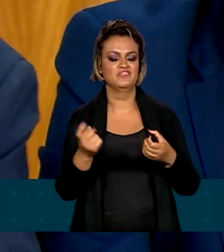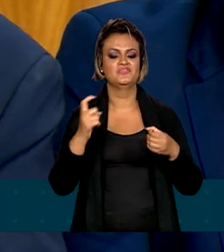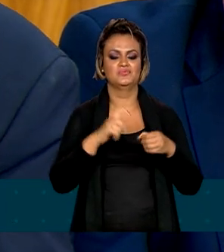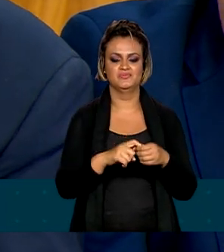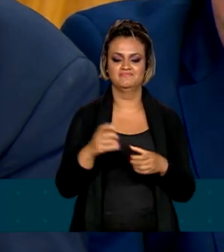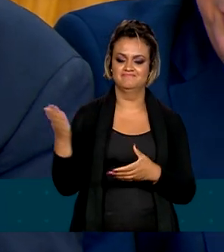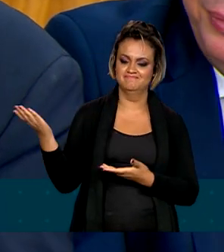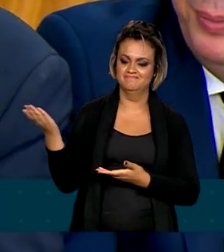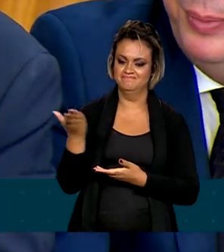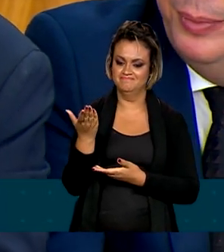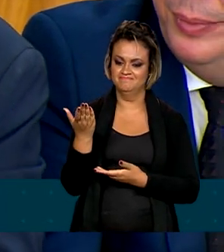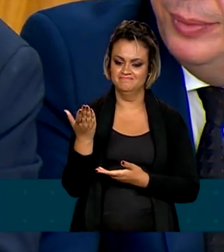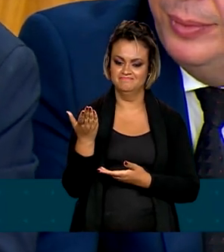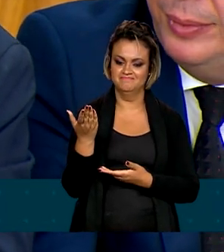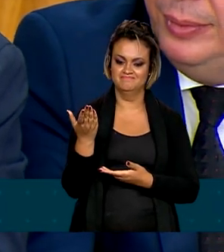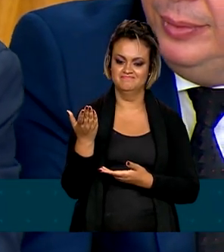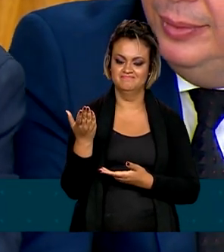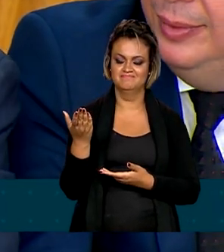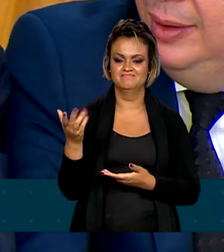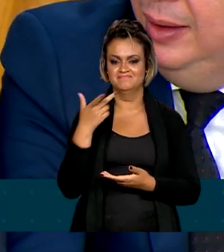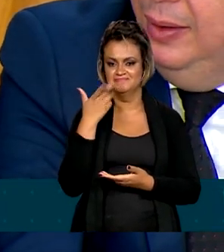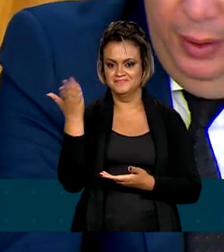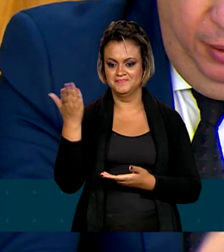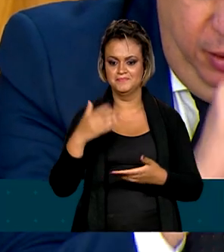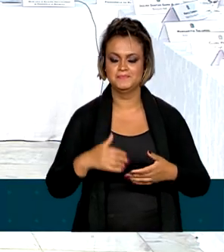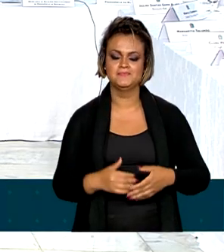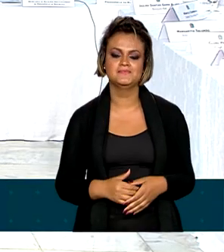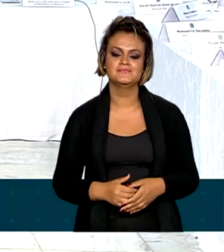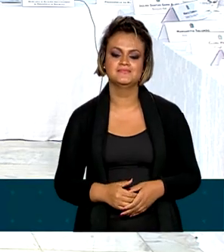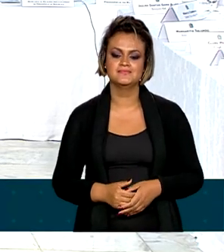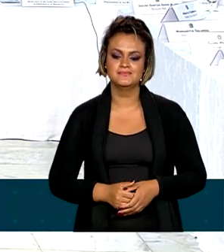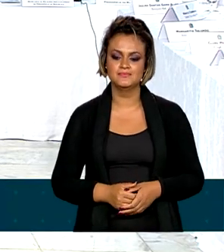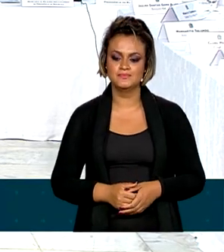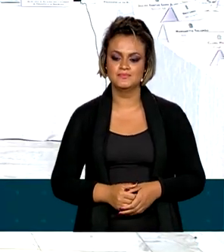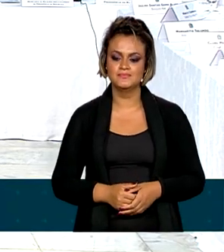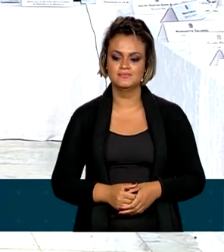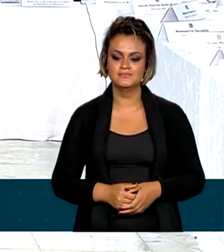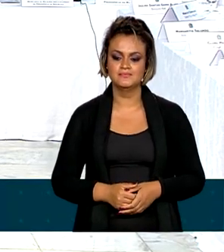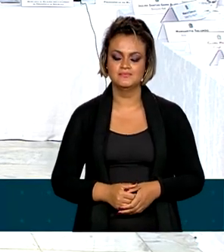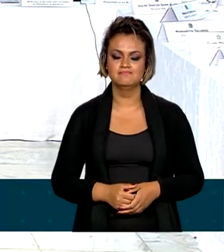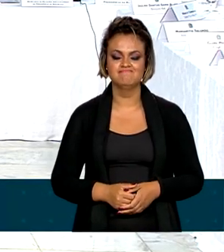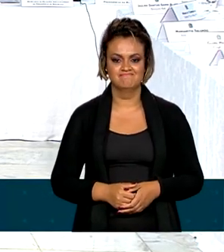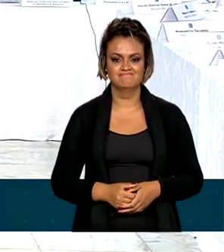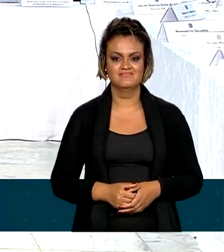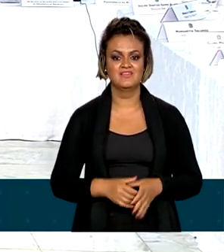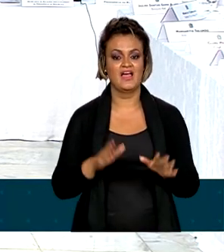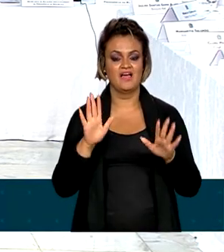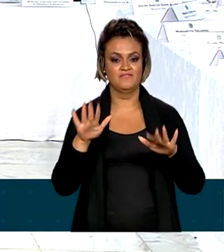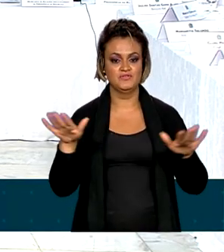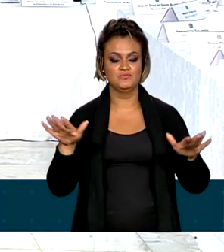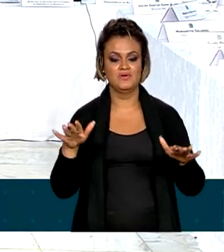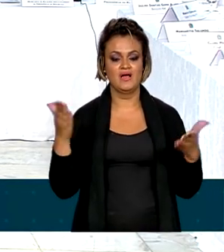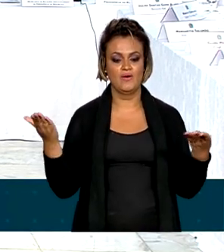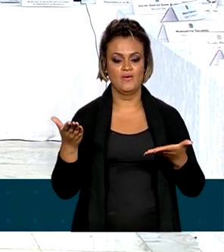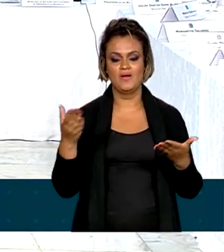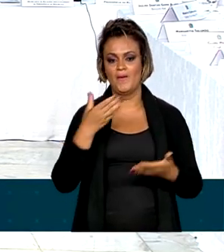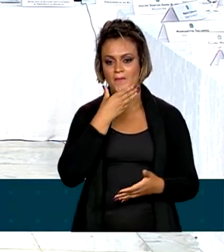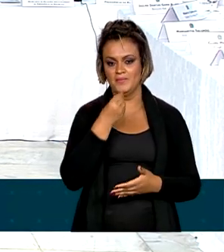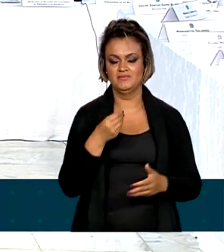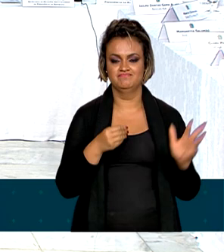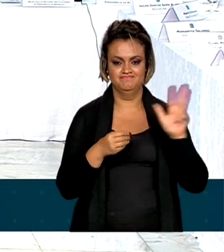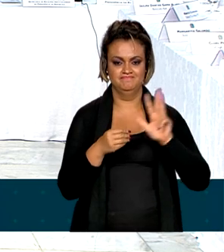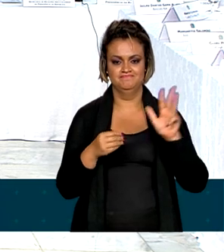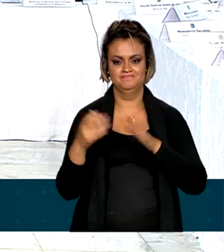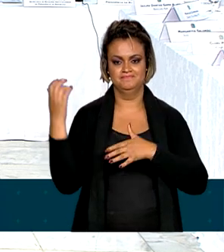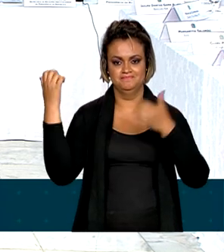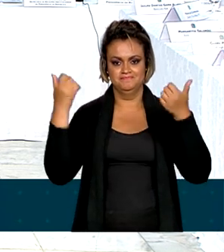a palavra agora, o pessoal do cerimonial. Senhoras e senhores, com a palavra, o senhor presidente